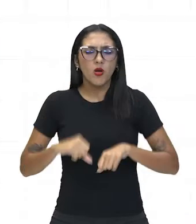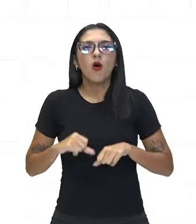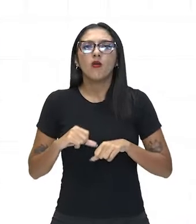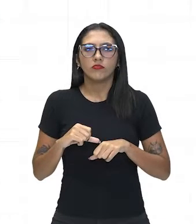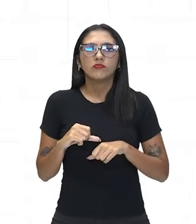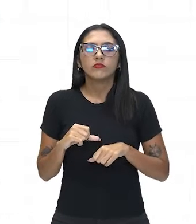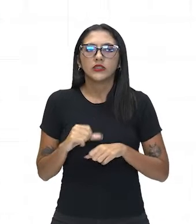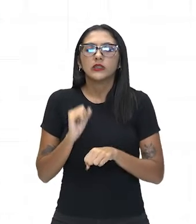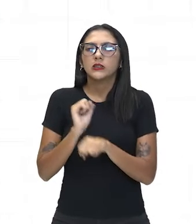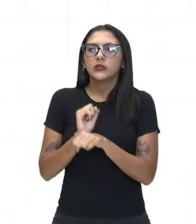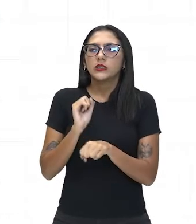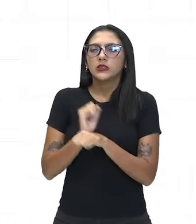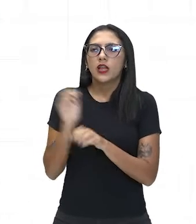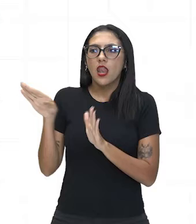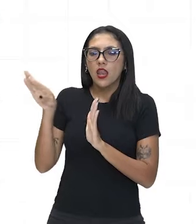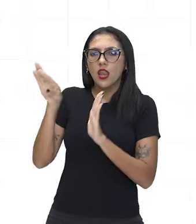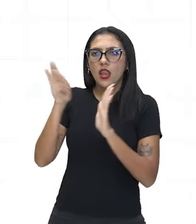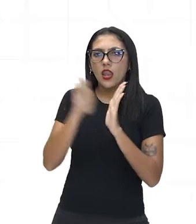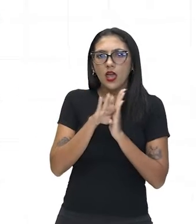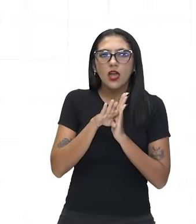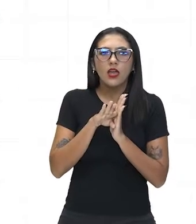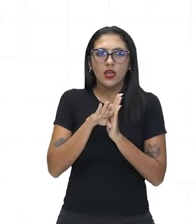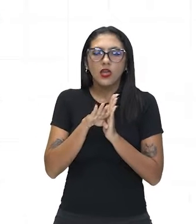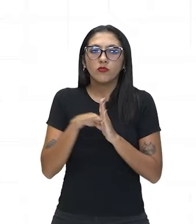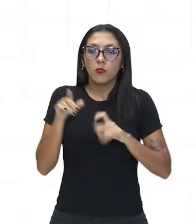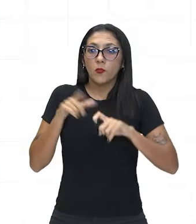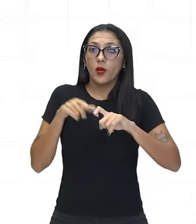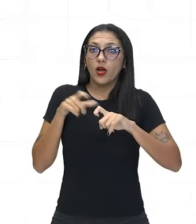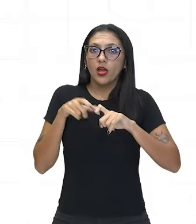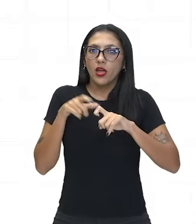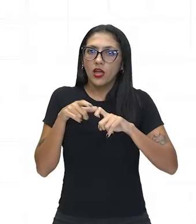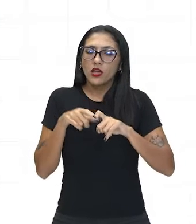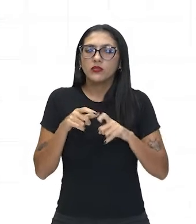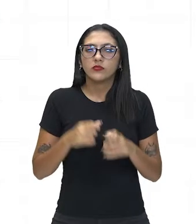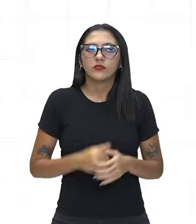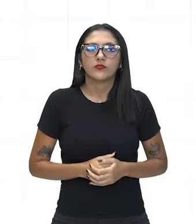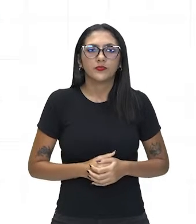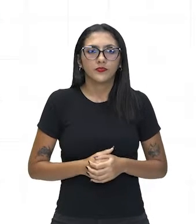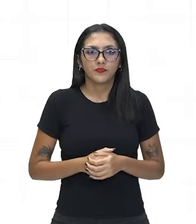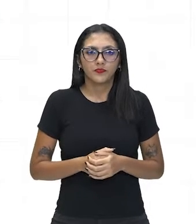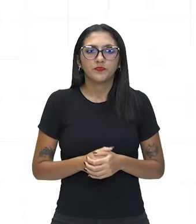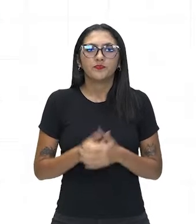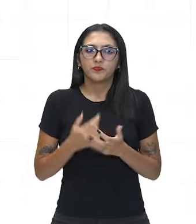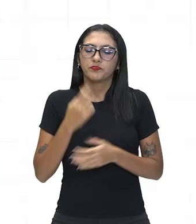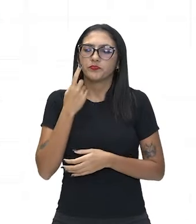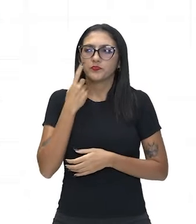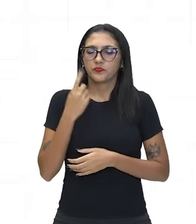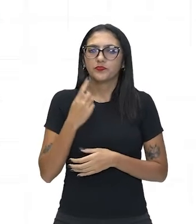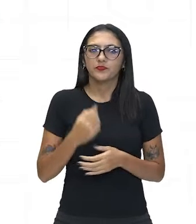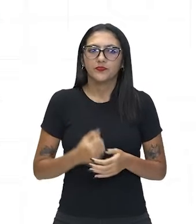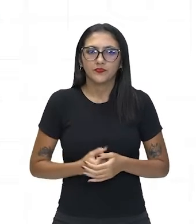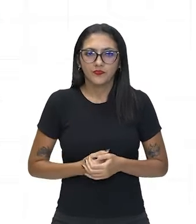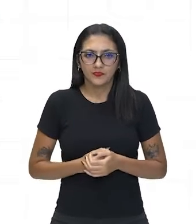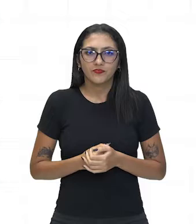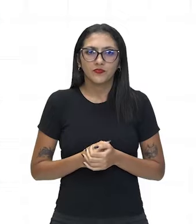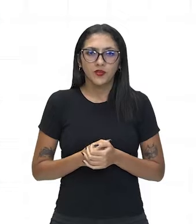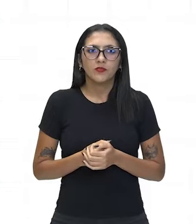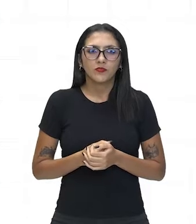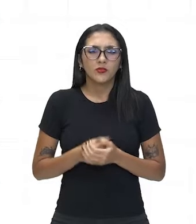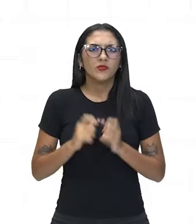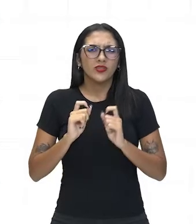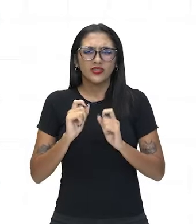de atendimento chegue ao local. E então vocês podem ver que primeiros socorros, como o próprio nome já diz, são